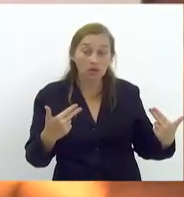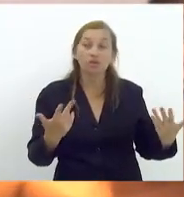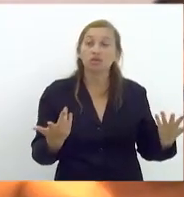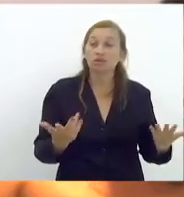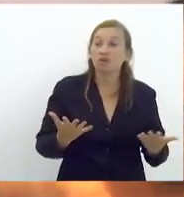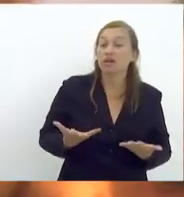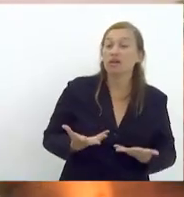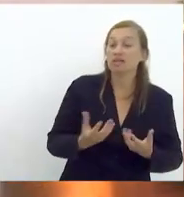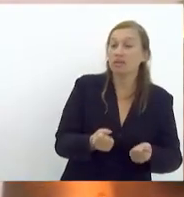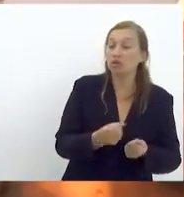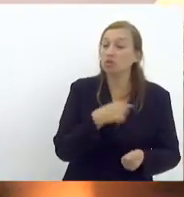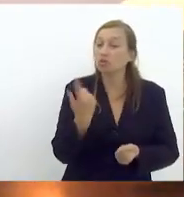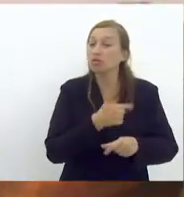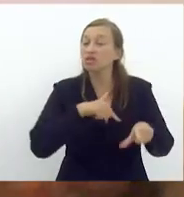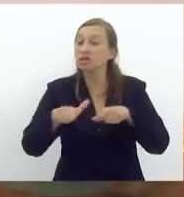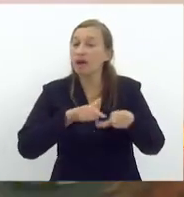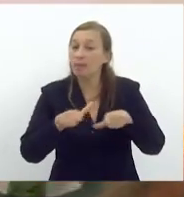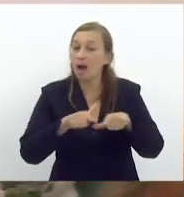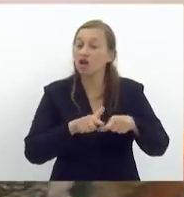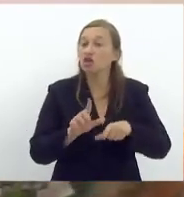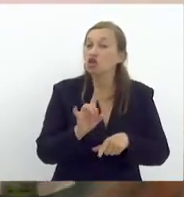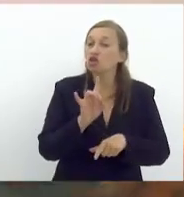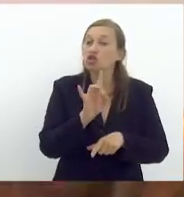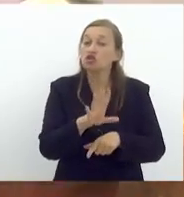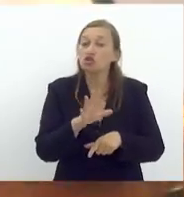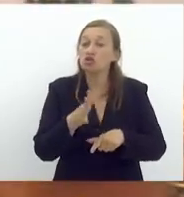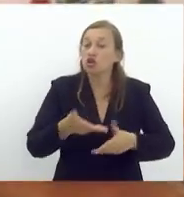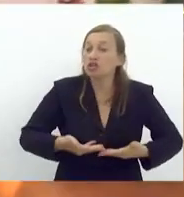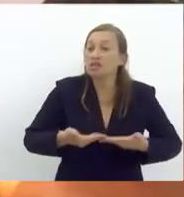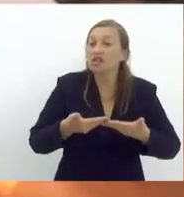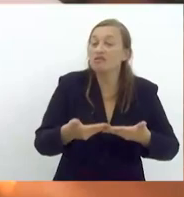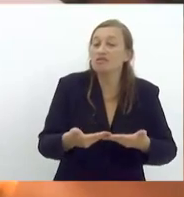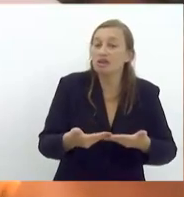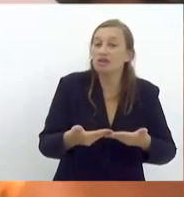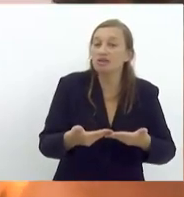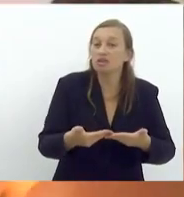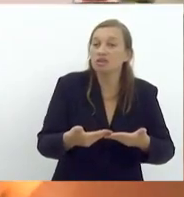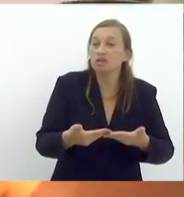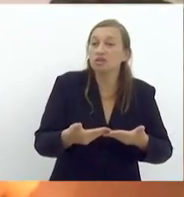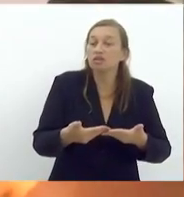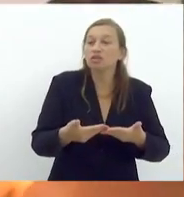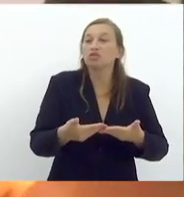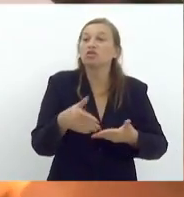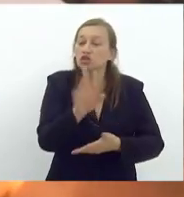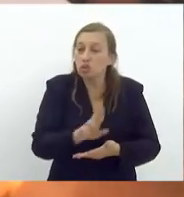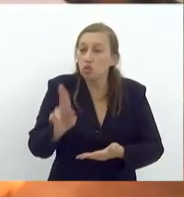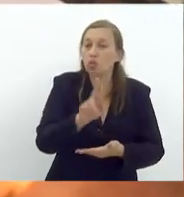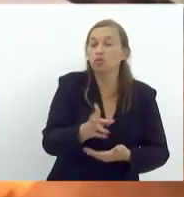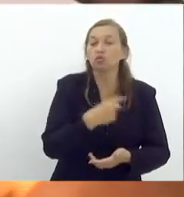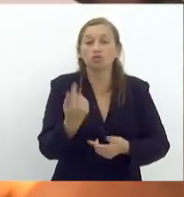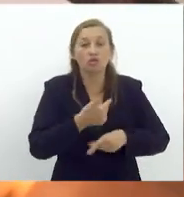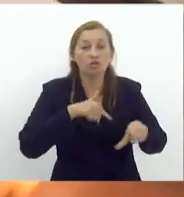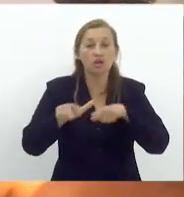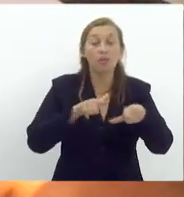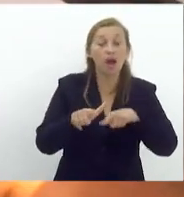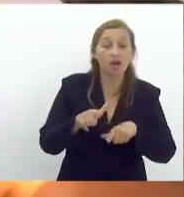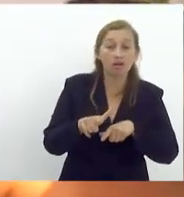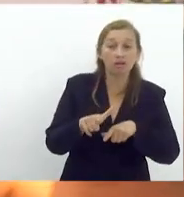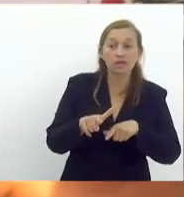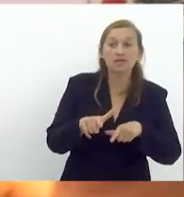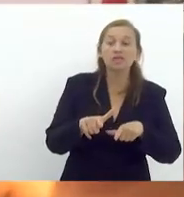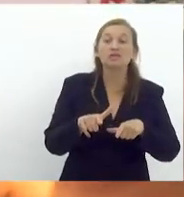trabalho então só simplesmente servindo de ferramenta para as propriação do nosso trabalho tá